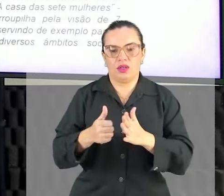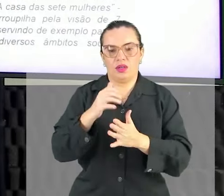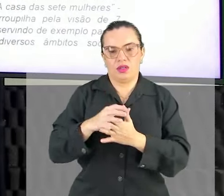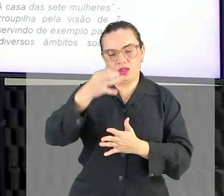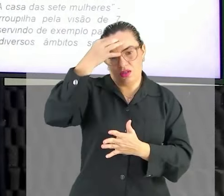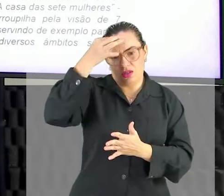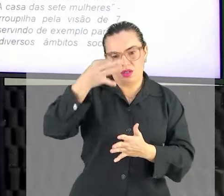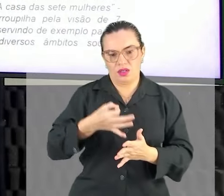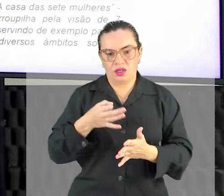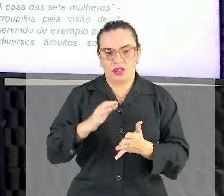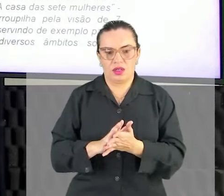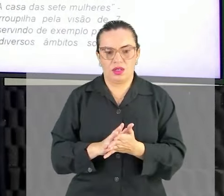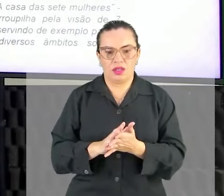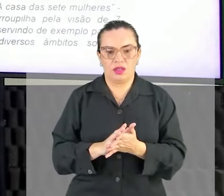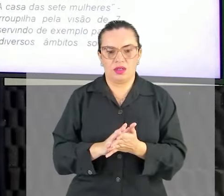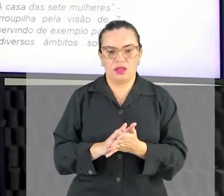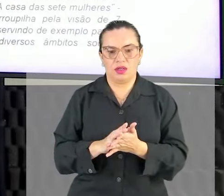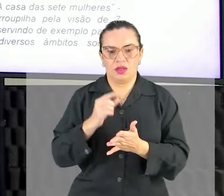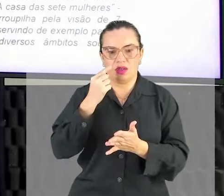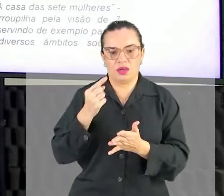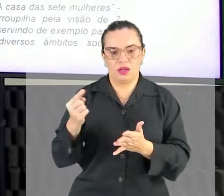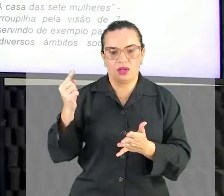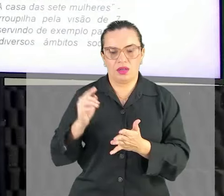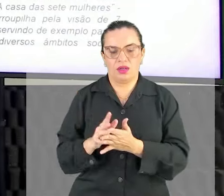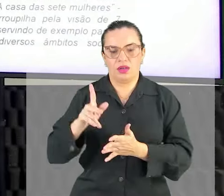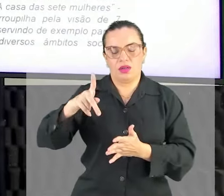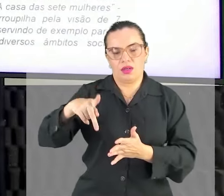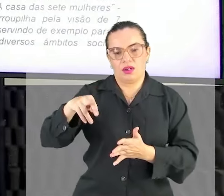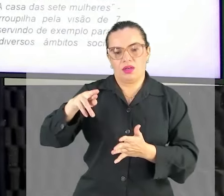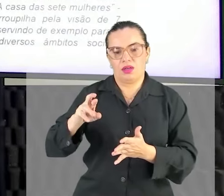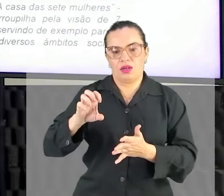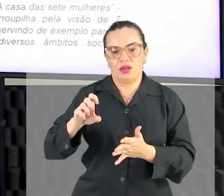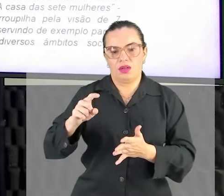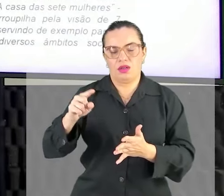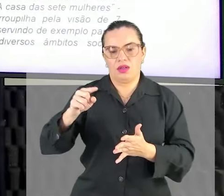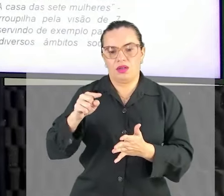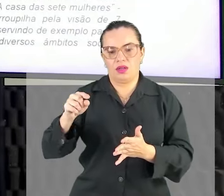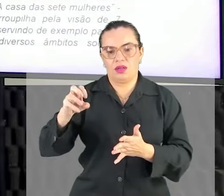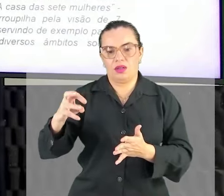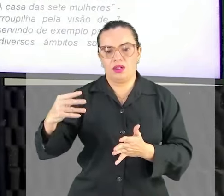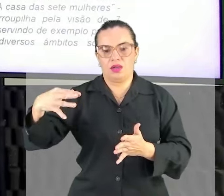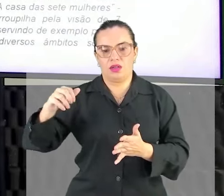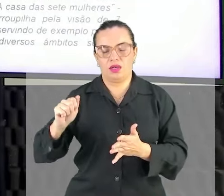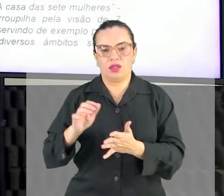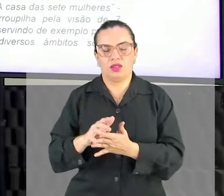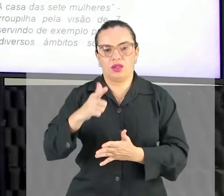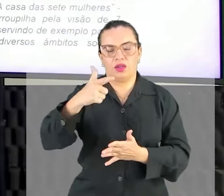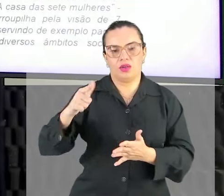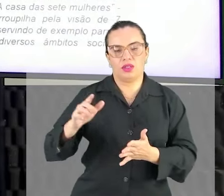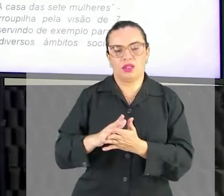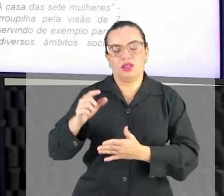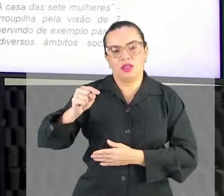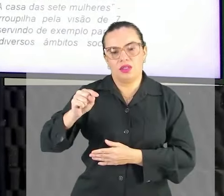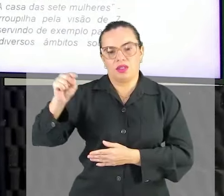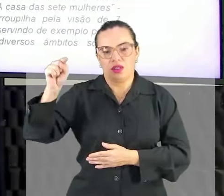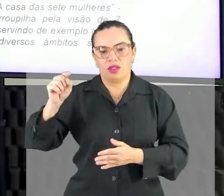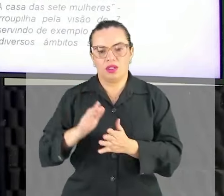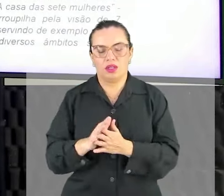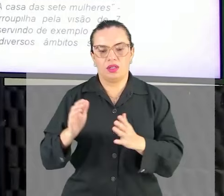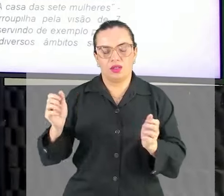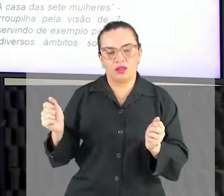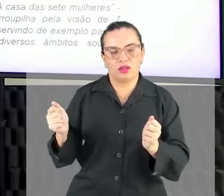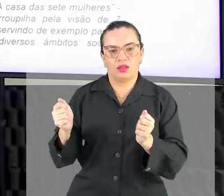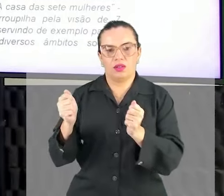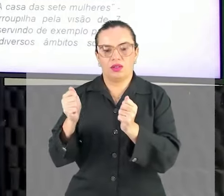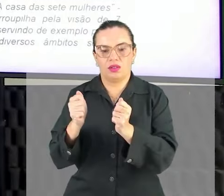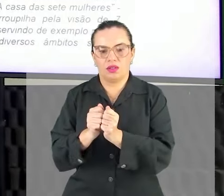Está na palavra pré-estabelecida. A palavra pré-estabelecida não é com acento e ela é toda junta,